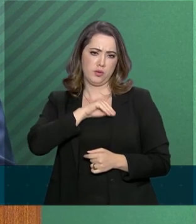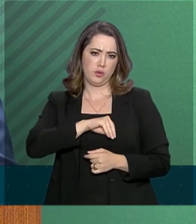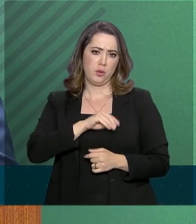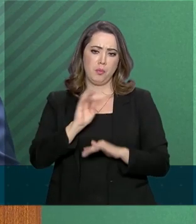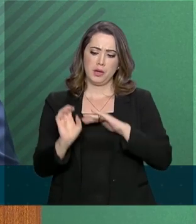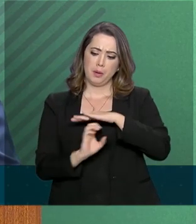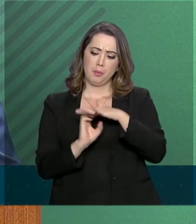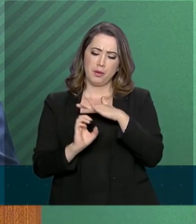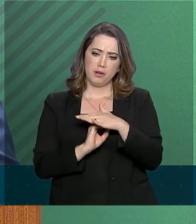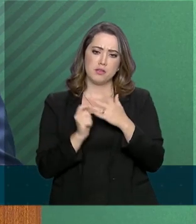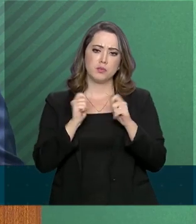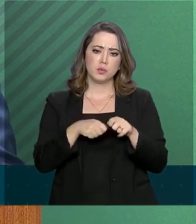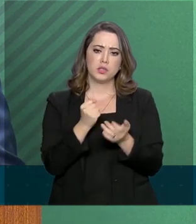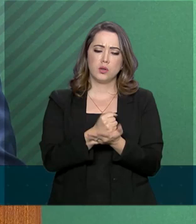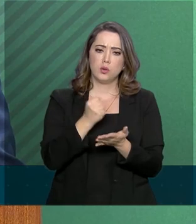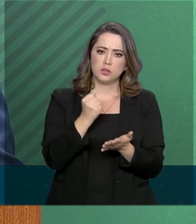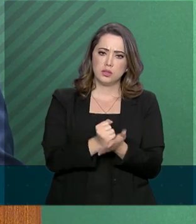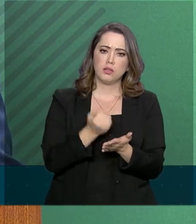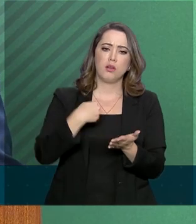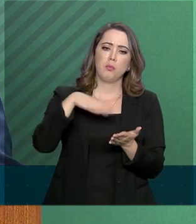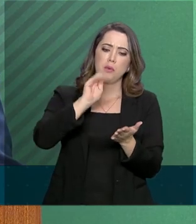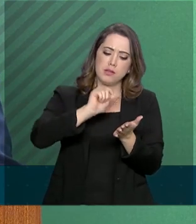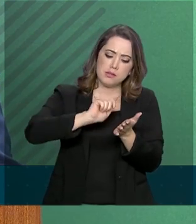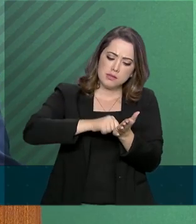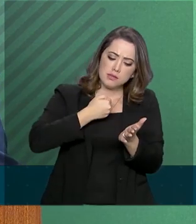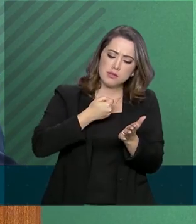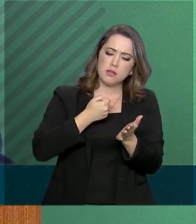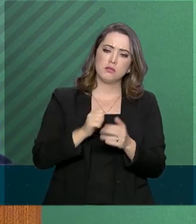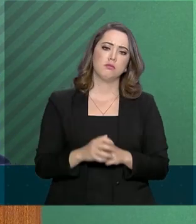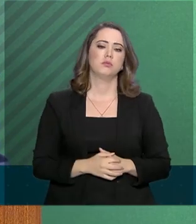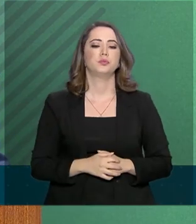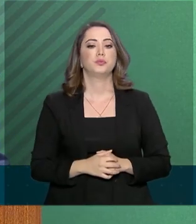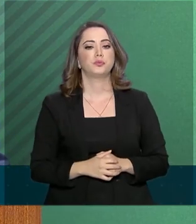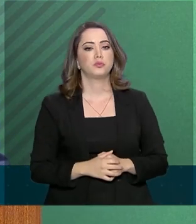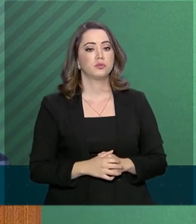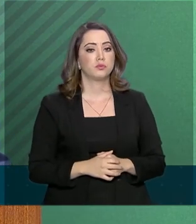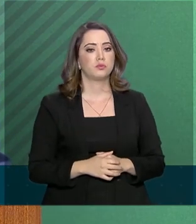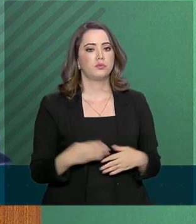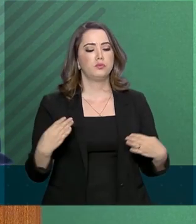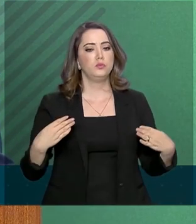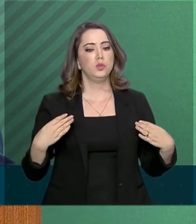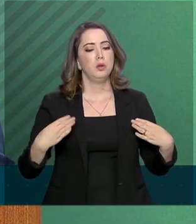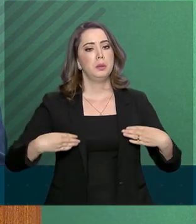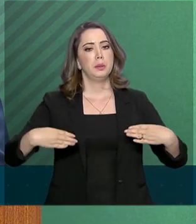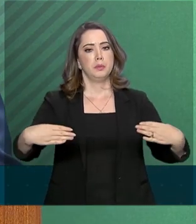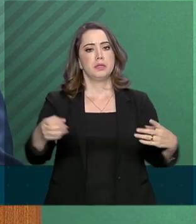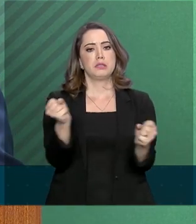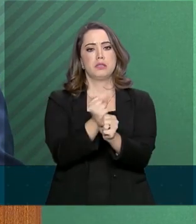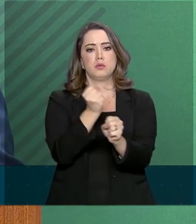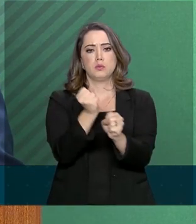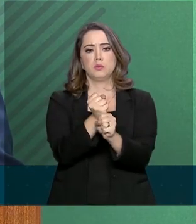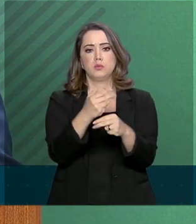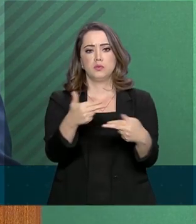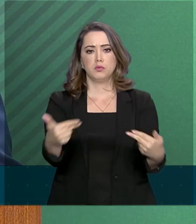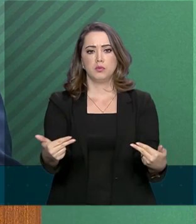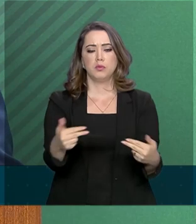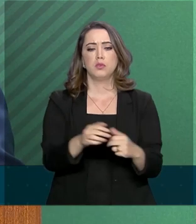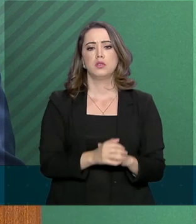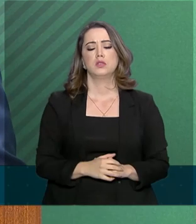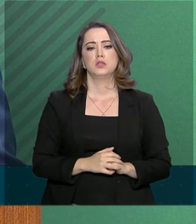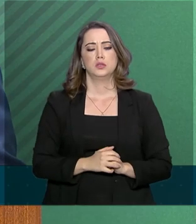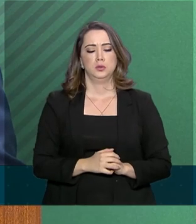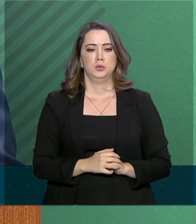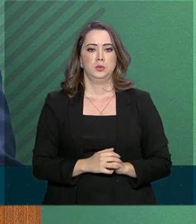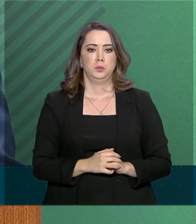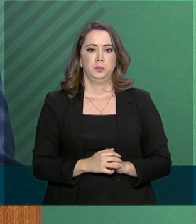do emprego com carteira assinada sobre o ministério da infraestrutura o programa